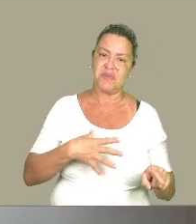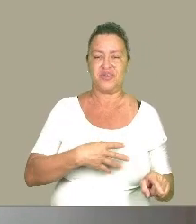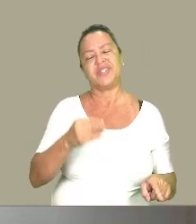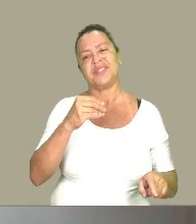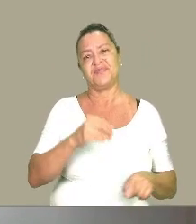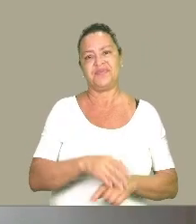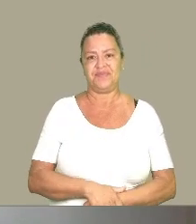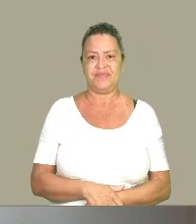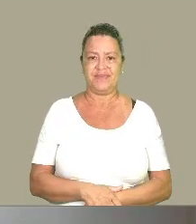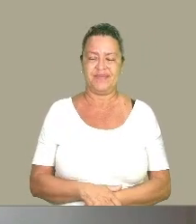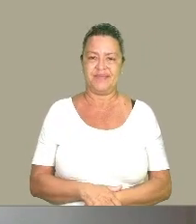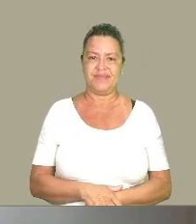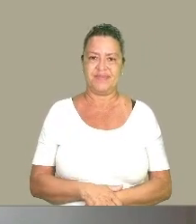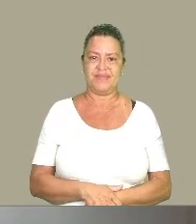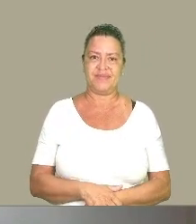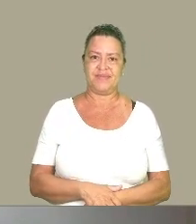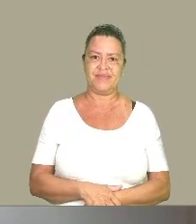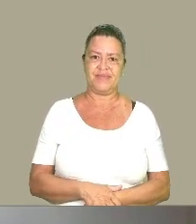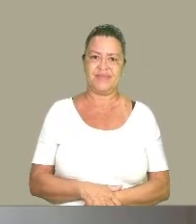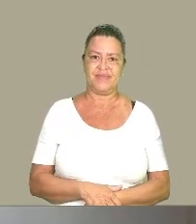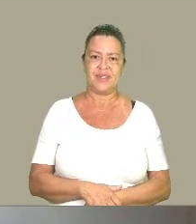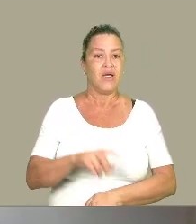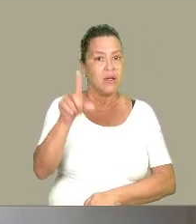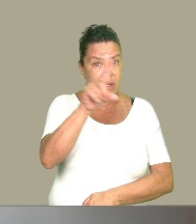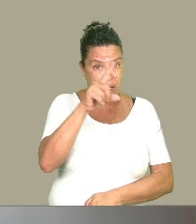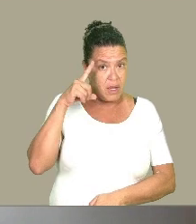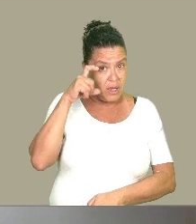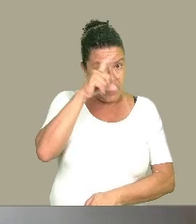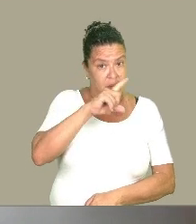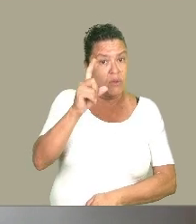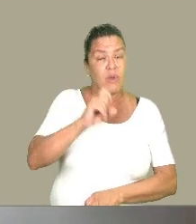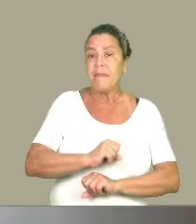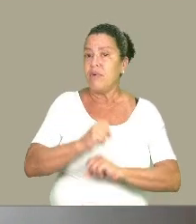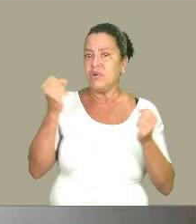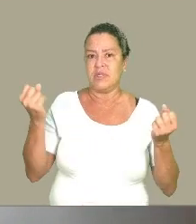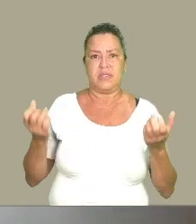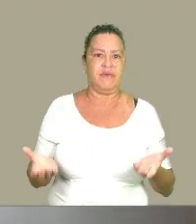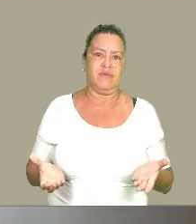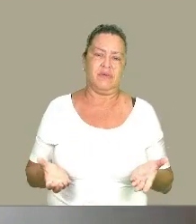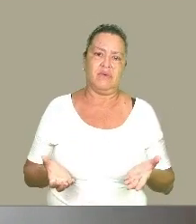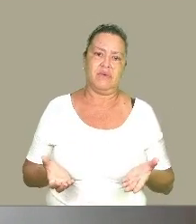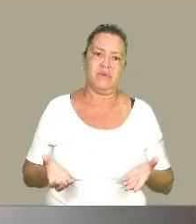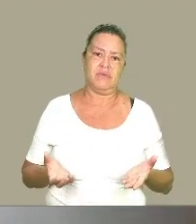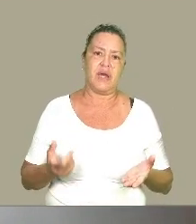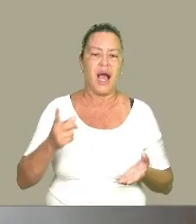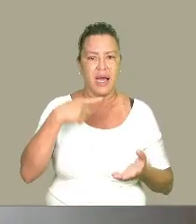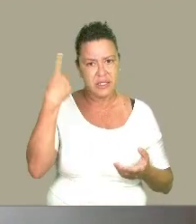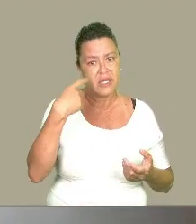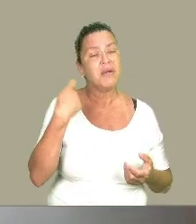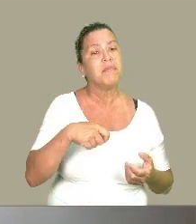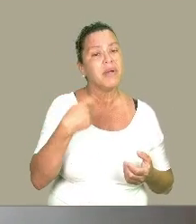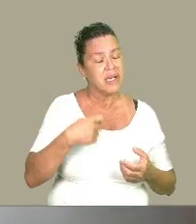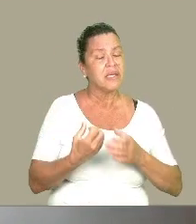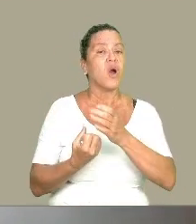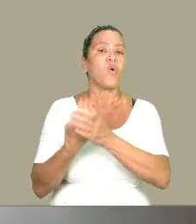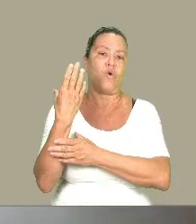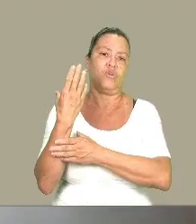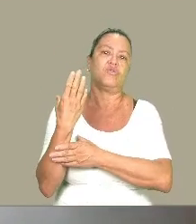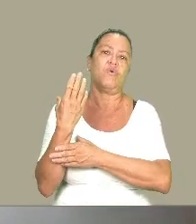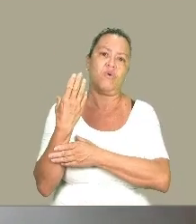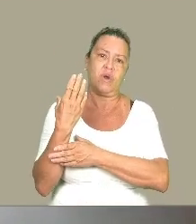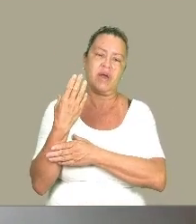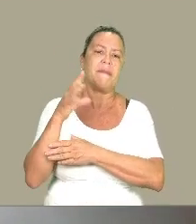filhos. Não é difícil, não é impossível, né? A gente precisa construir isso, a gente